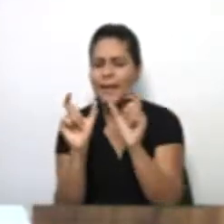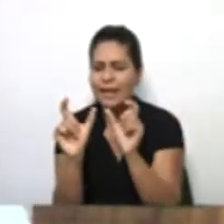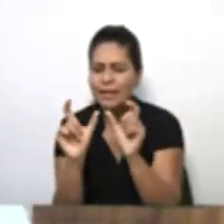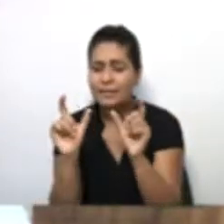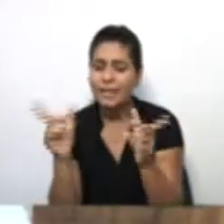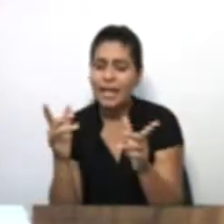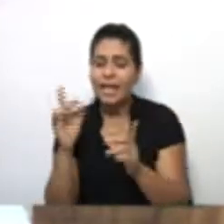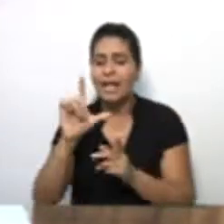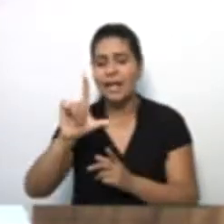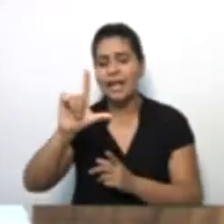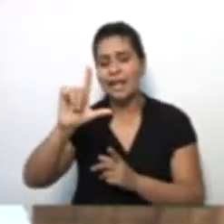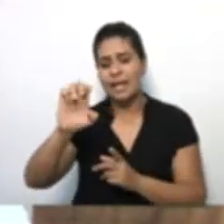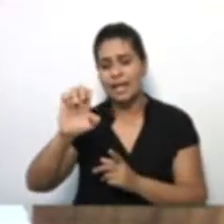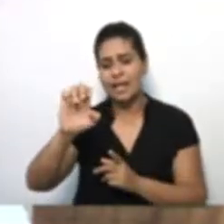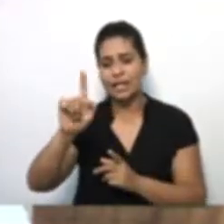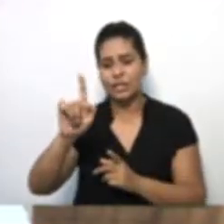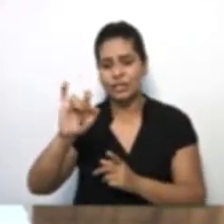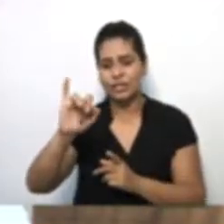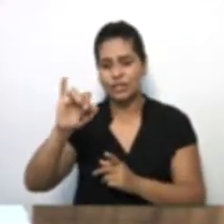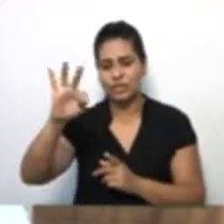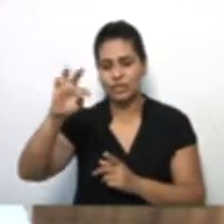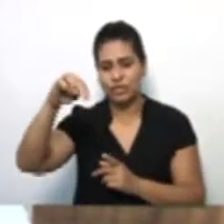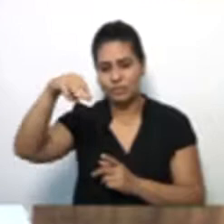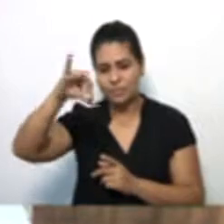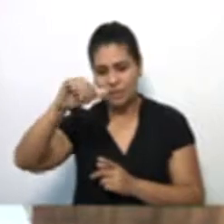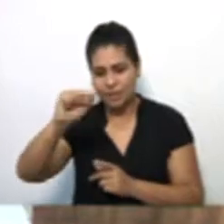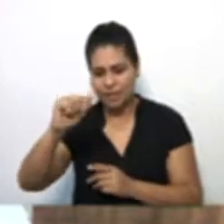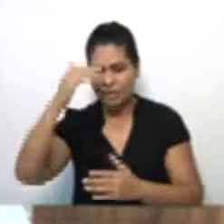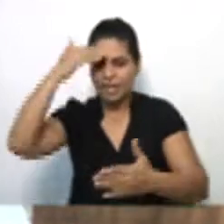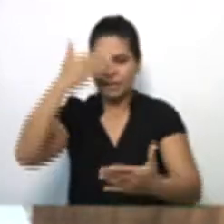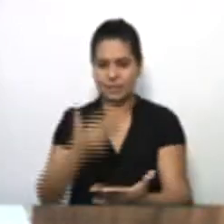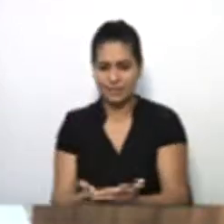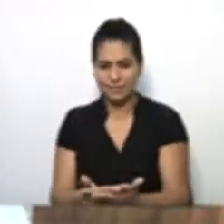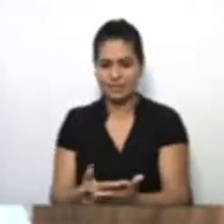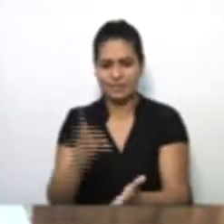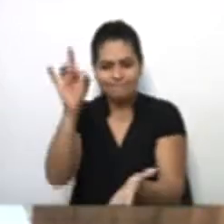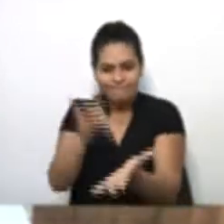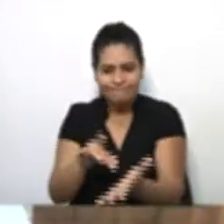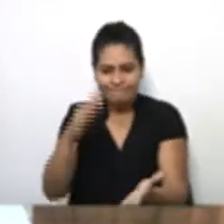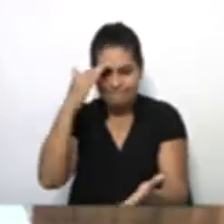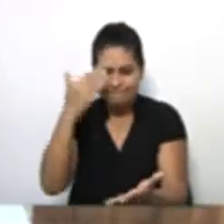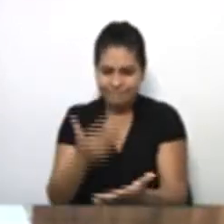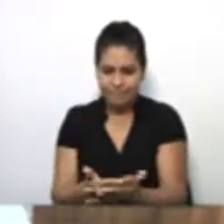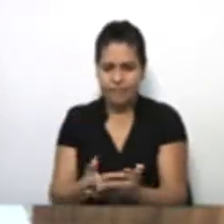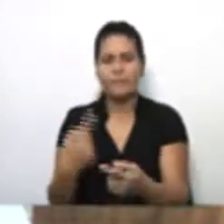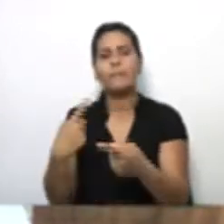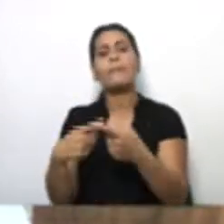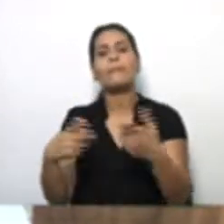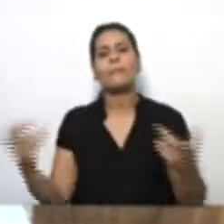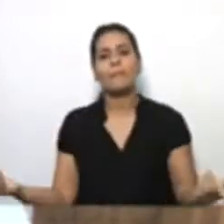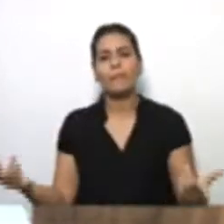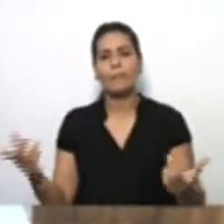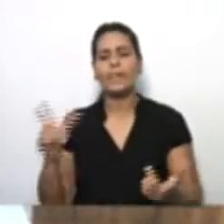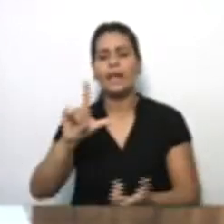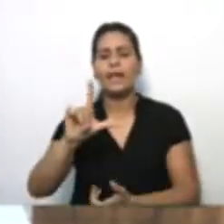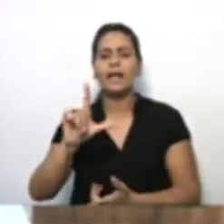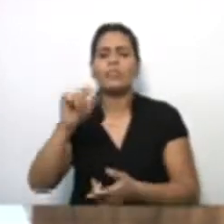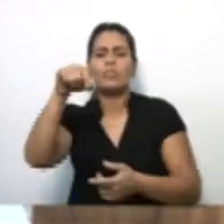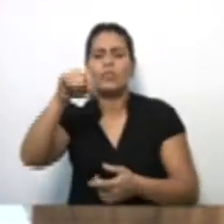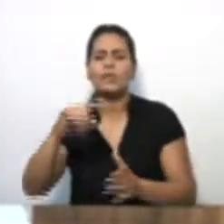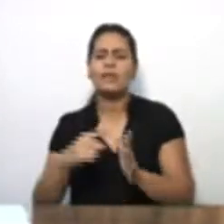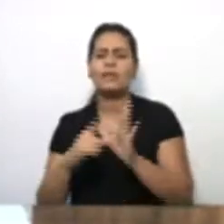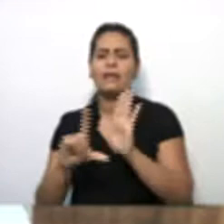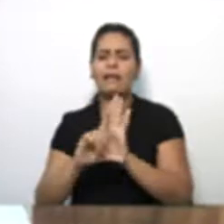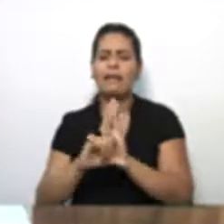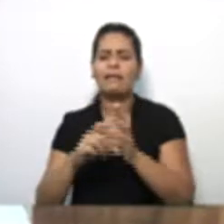aqui, que é a legitimidade delas. É a confiança que a gente tem nas organizações. Porque a legalidade